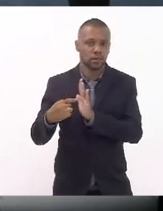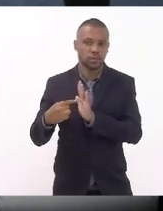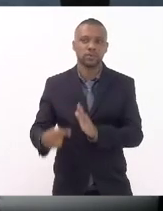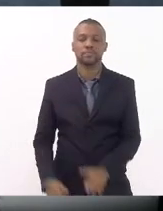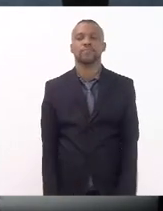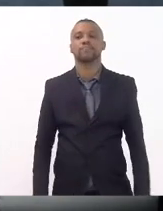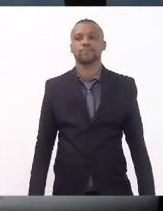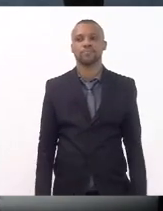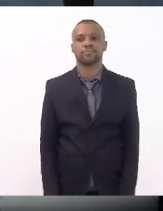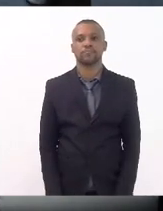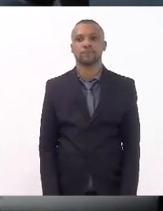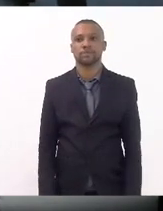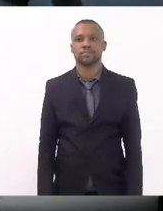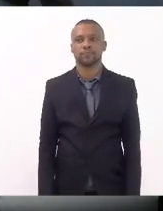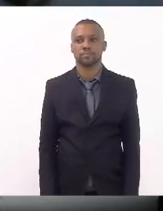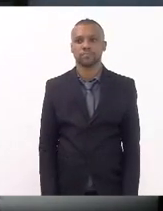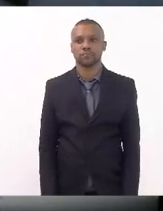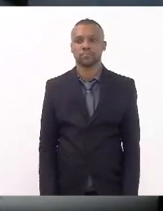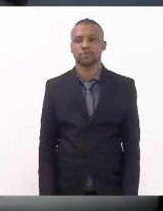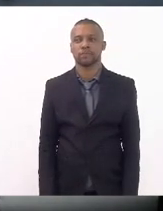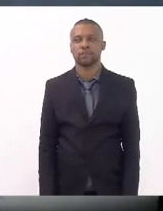O seu Calucinha já foi há muito tempo.